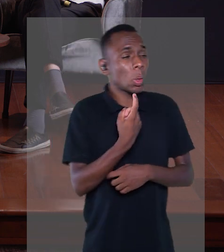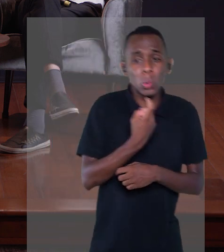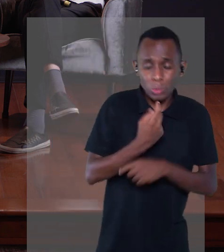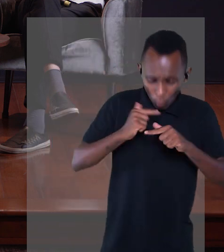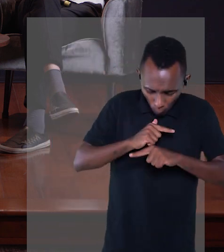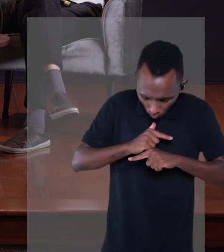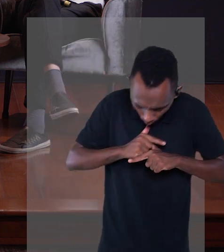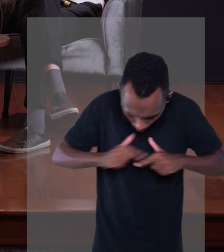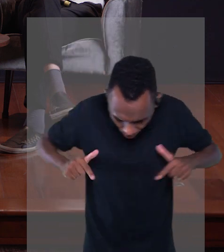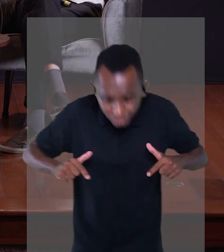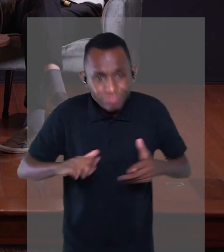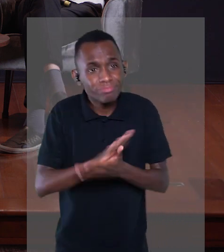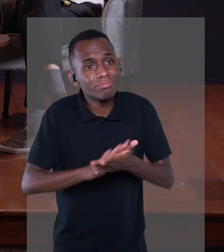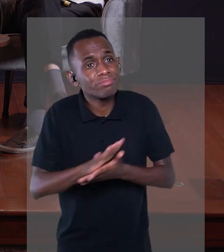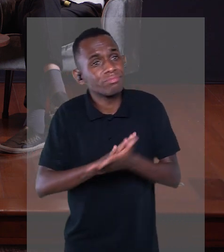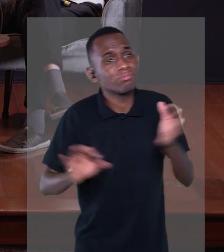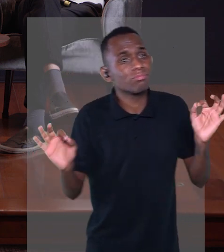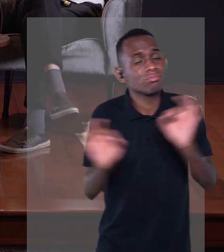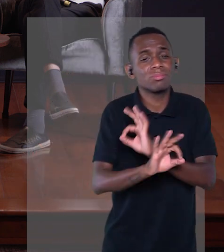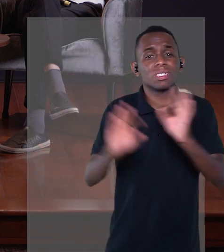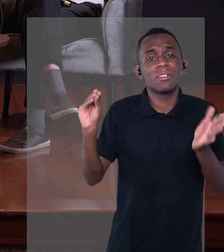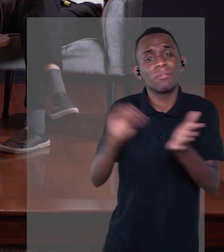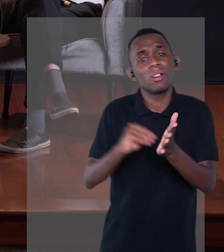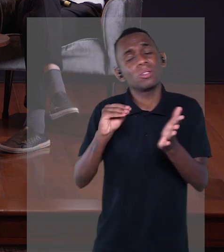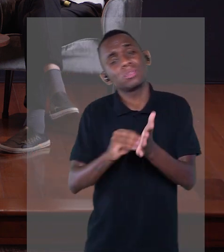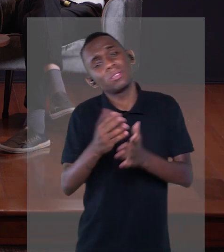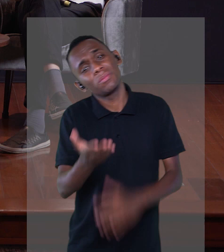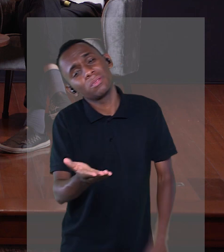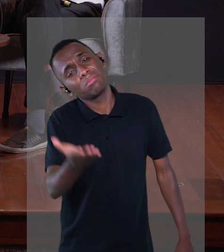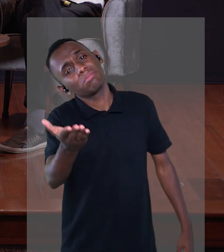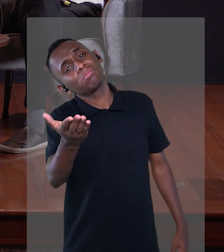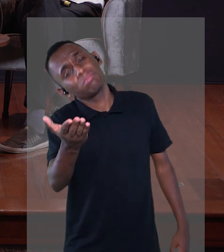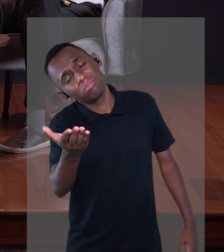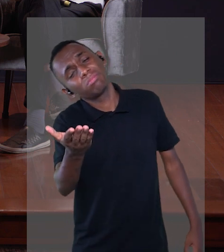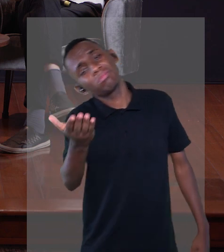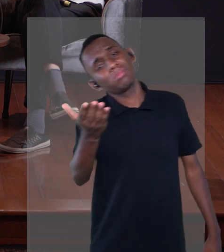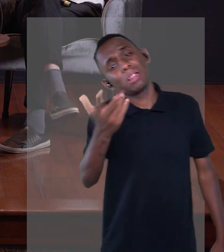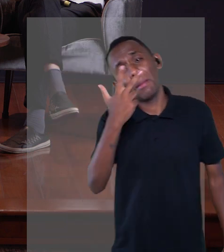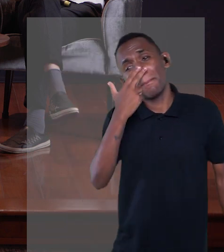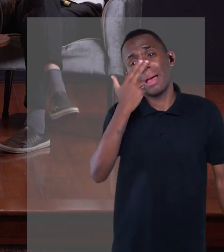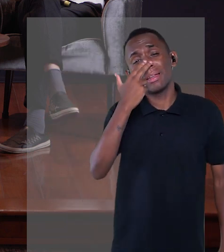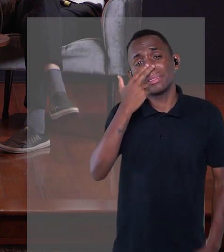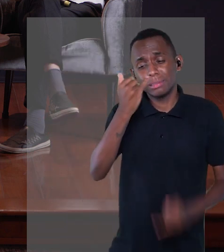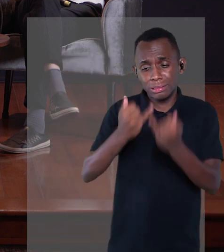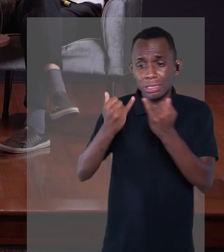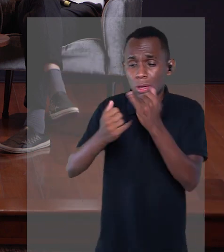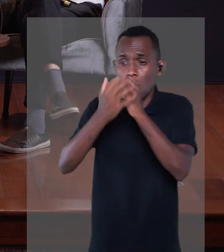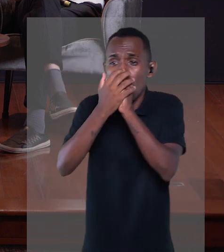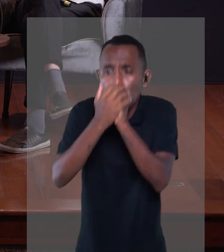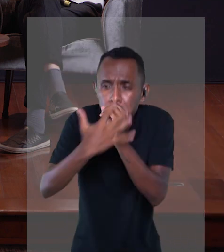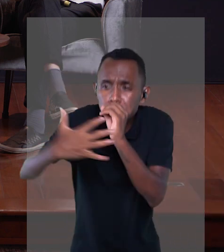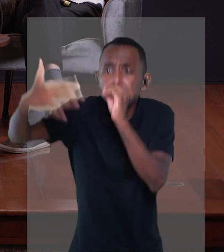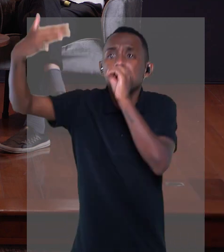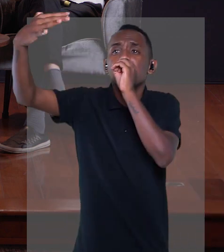de tudo, sem você, como um balão sem